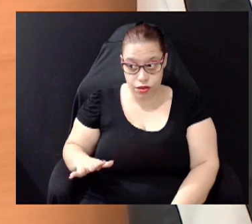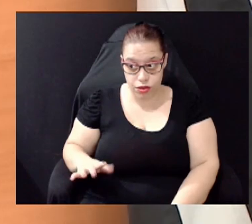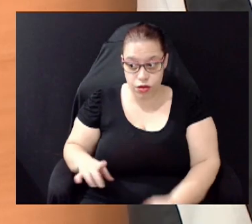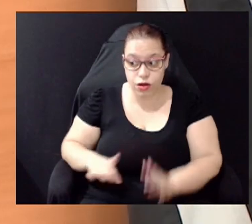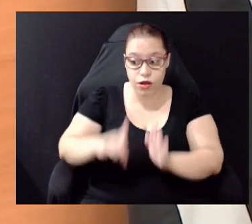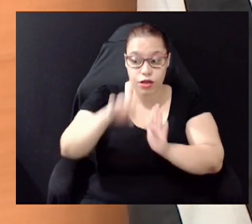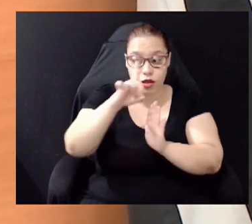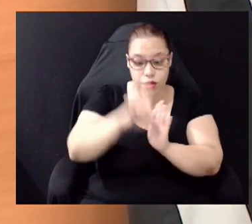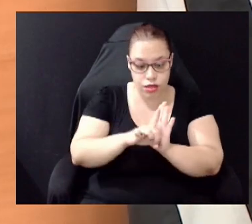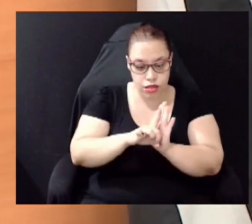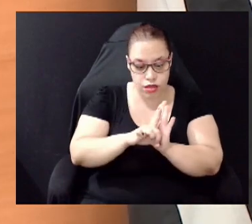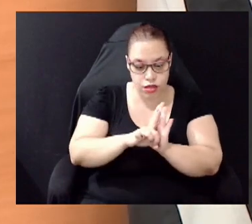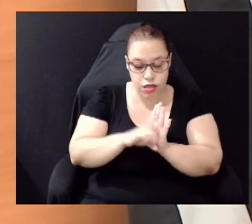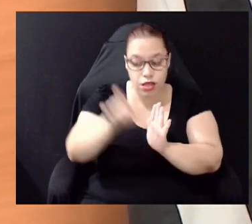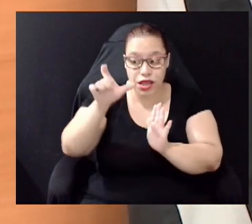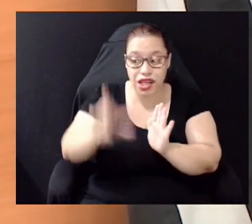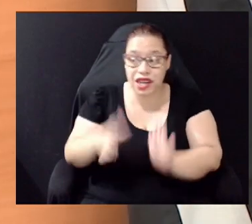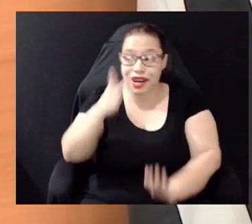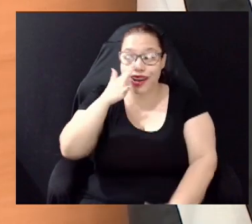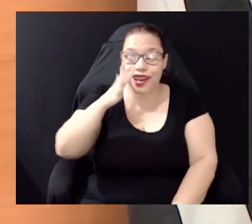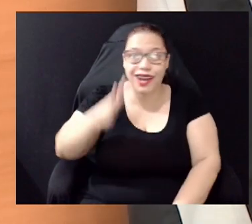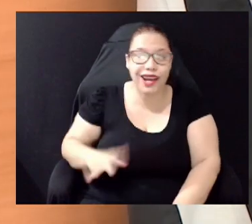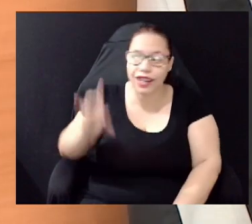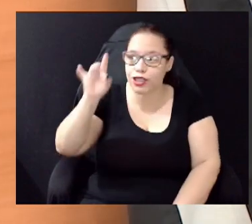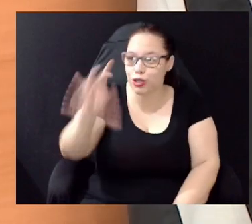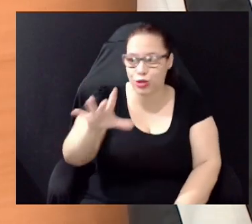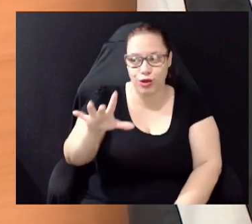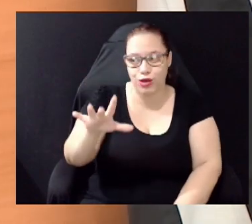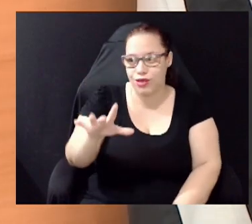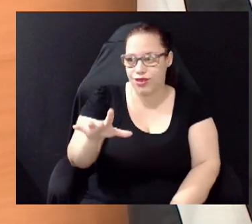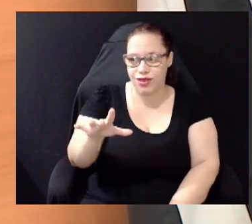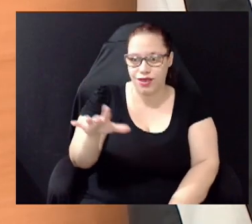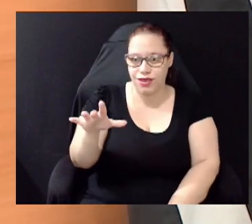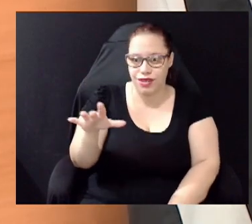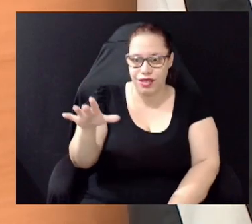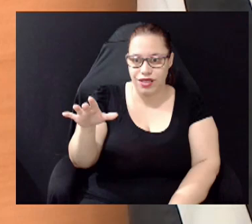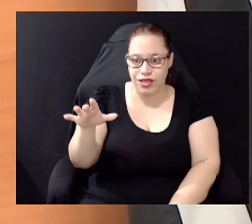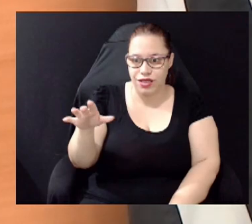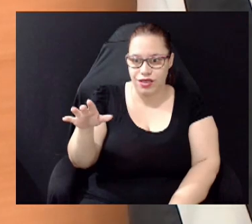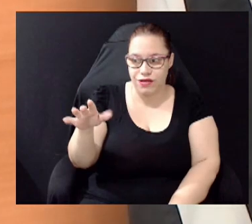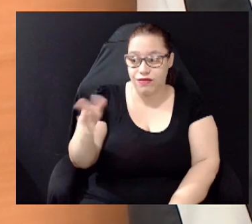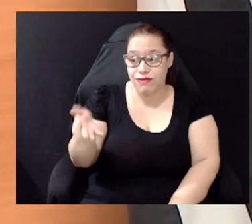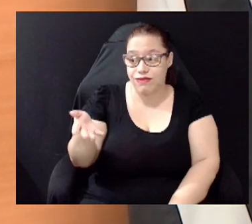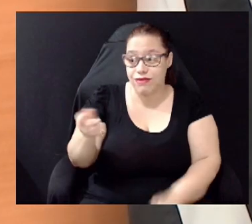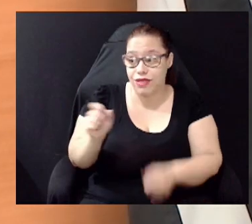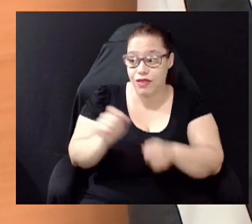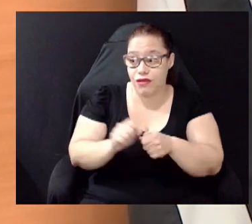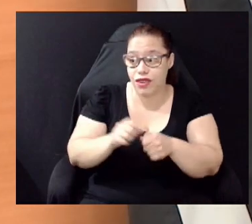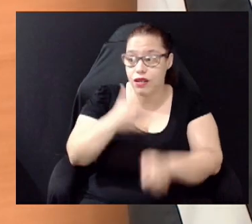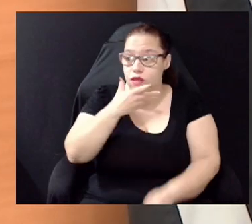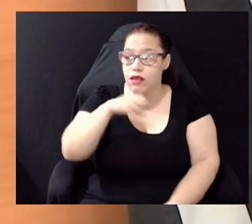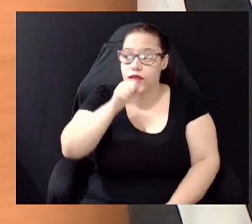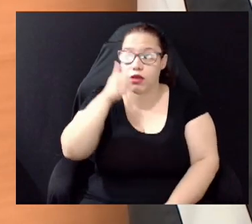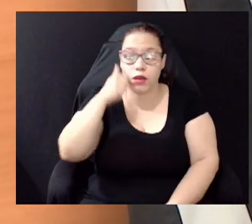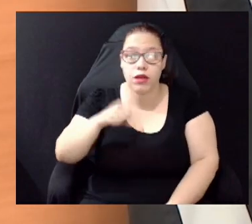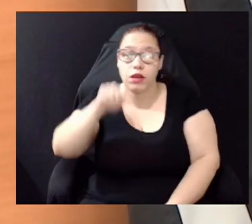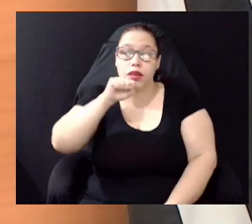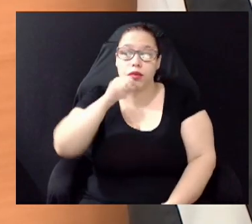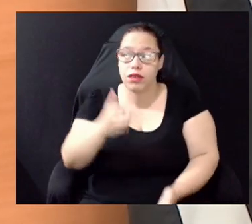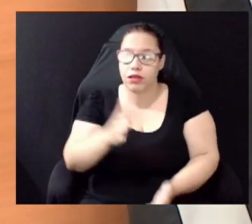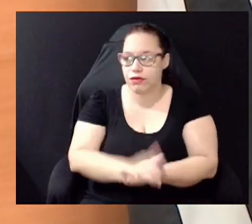ser criança, para poder fazer para os outros, sabe? Fazer para os pais, para as mães. É